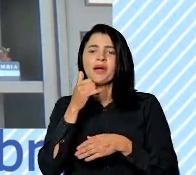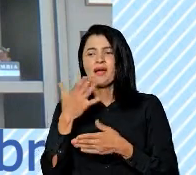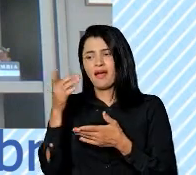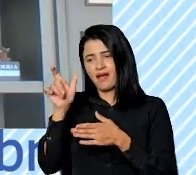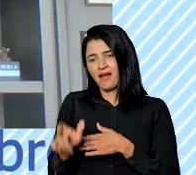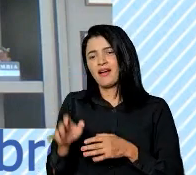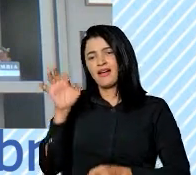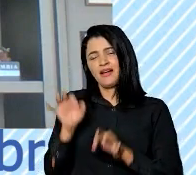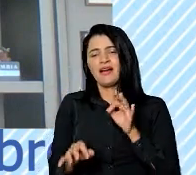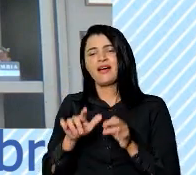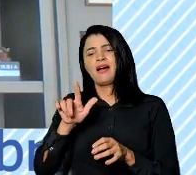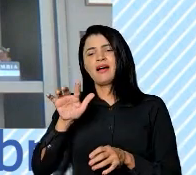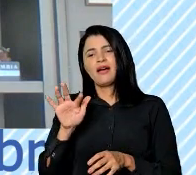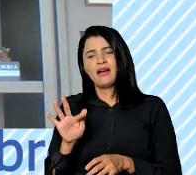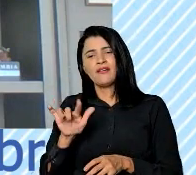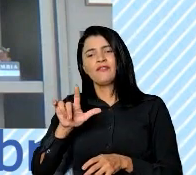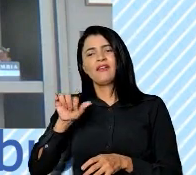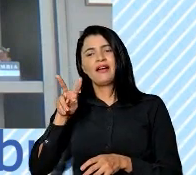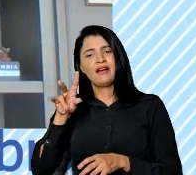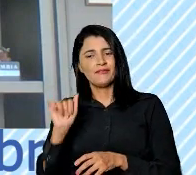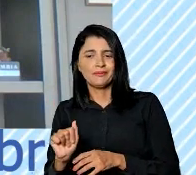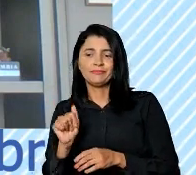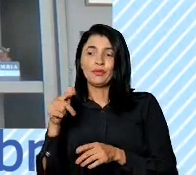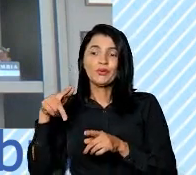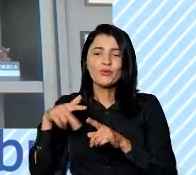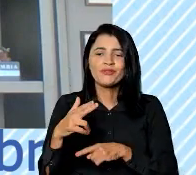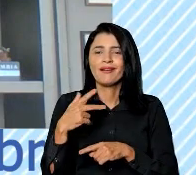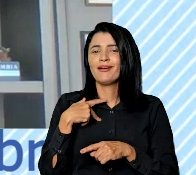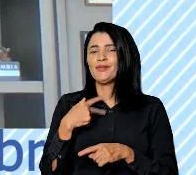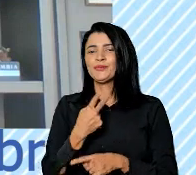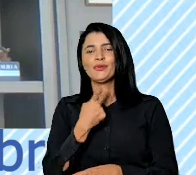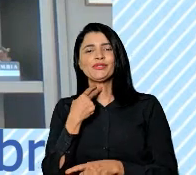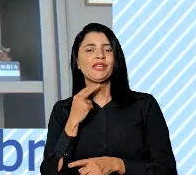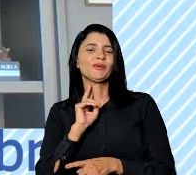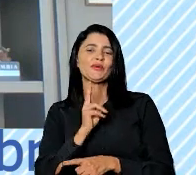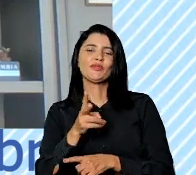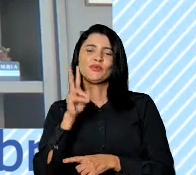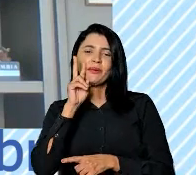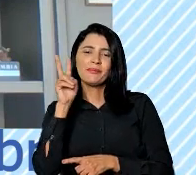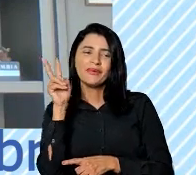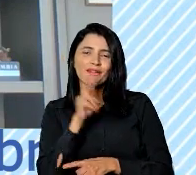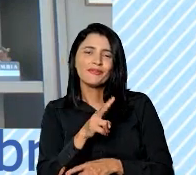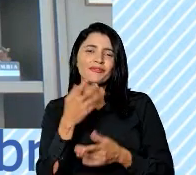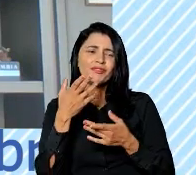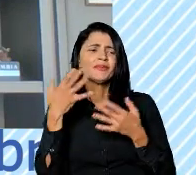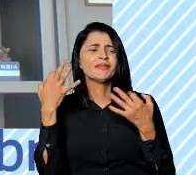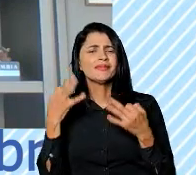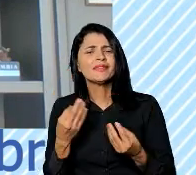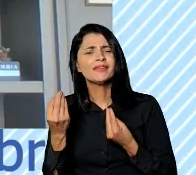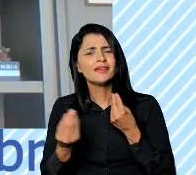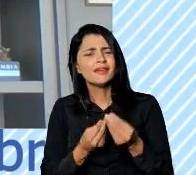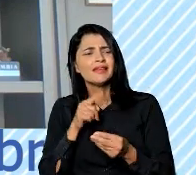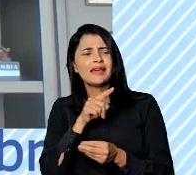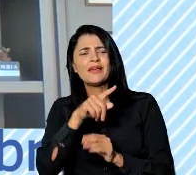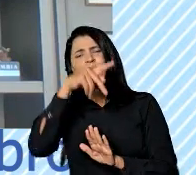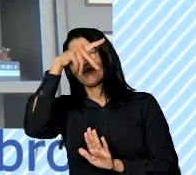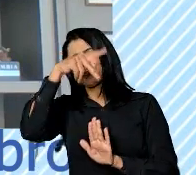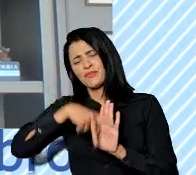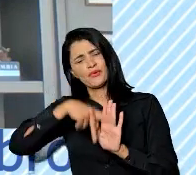por interrompê-la e não poder continuar aqui para ouvi-la. Tenho certeza que esse deve ser um